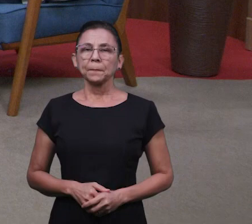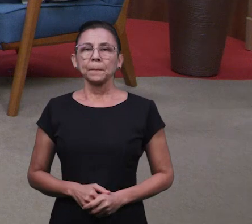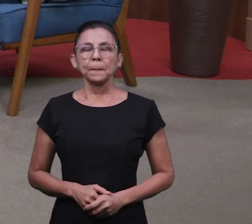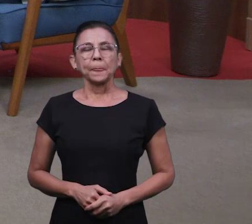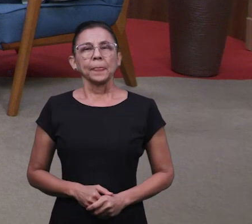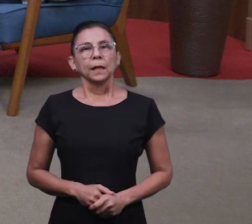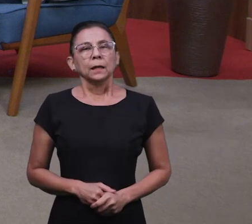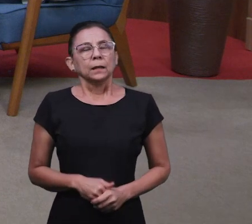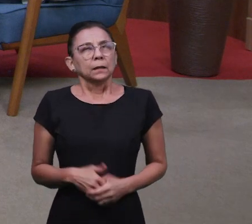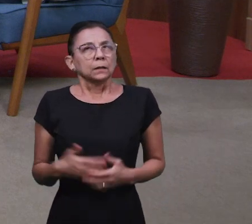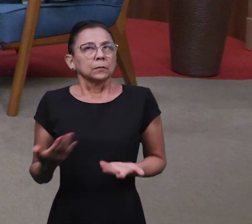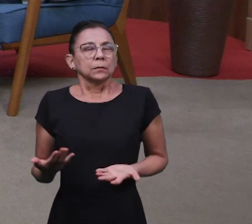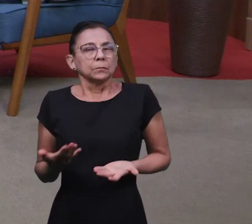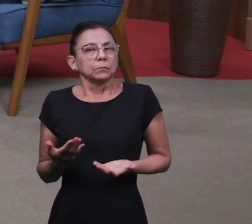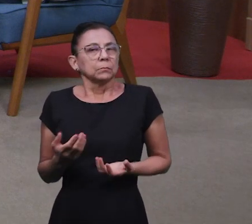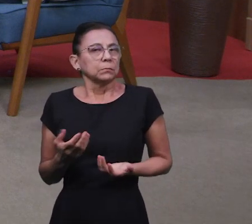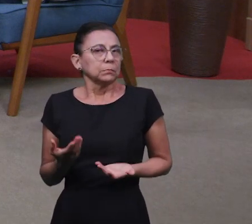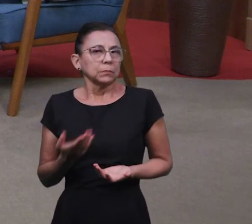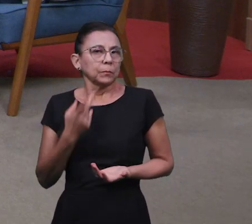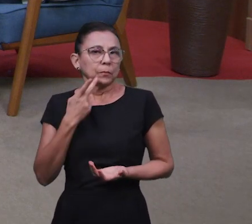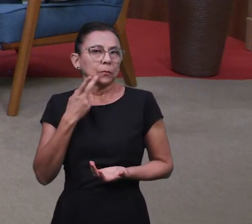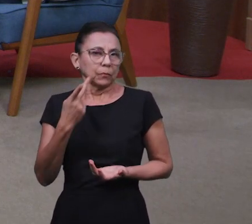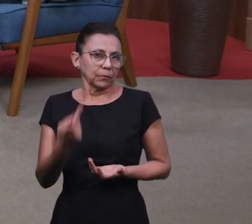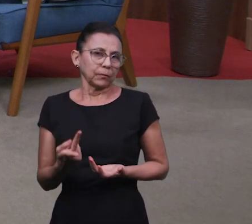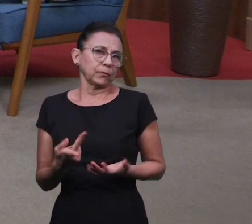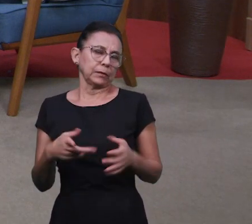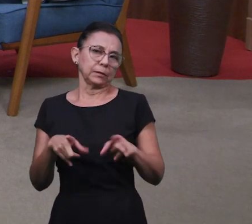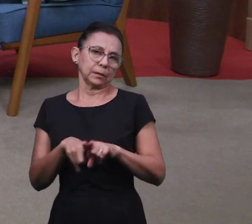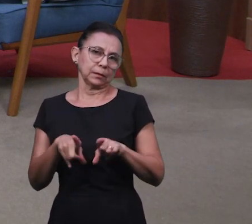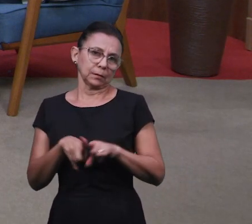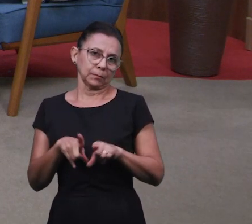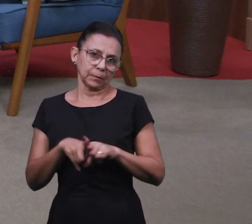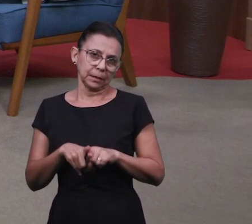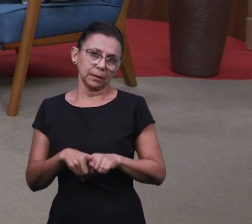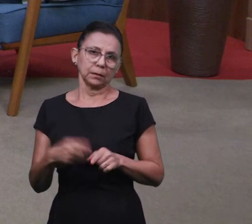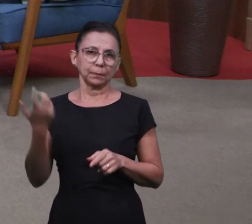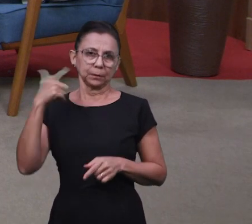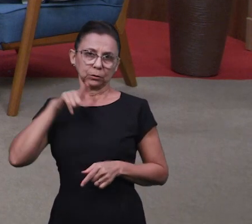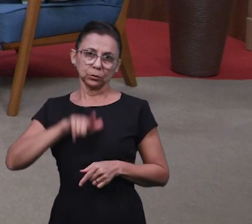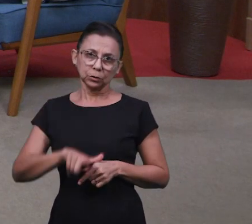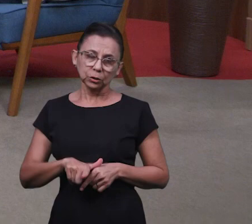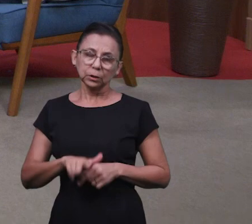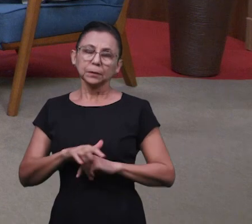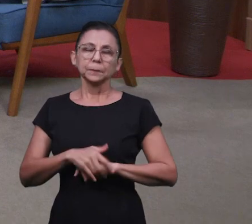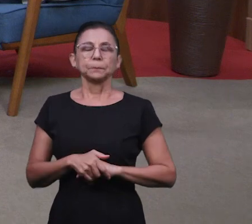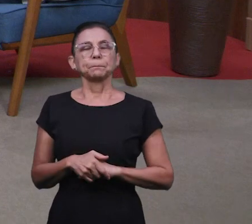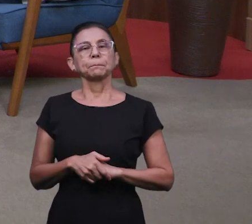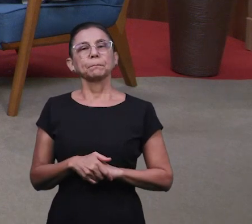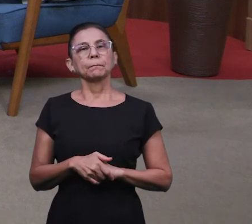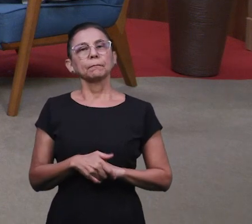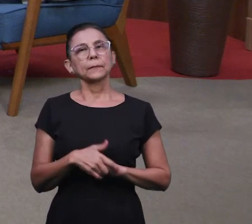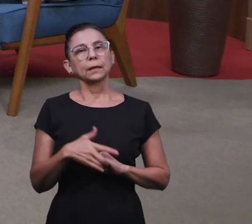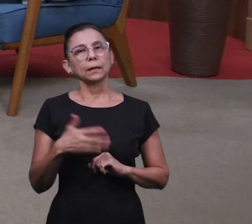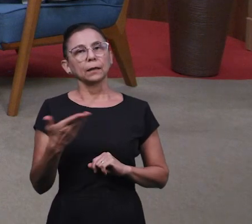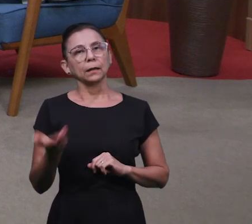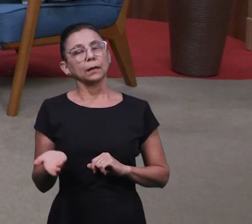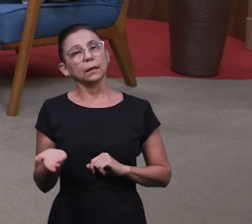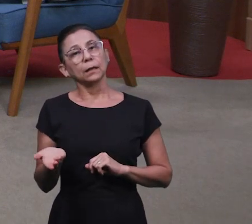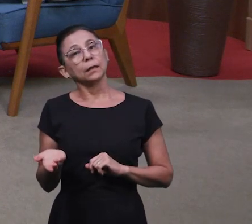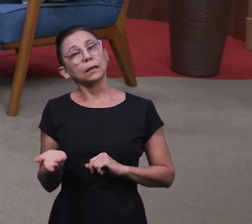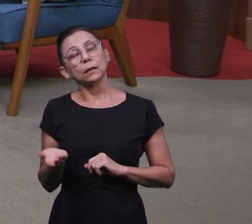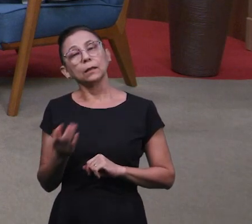até falar novamente algo que dissemos há pouco, que esse foi